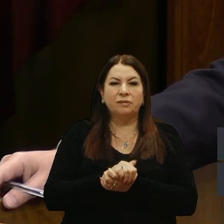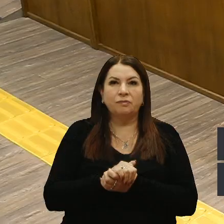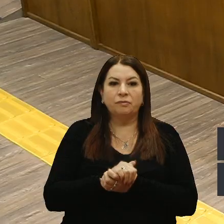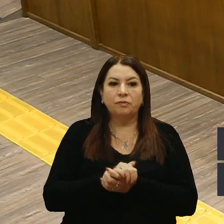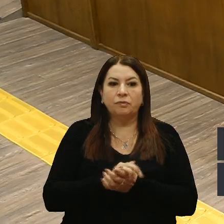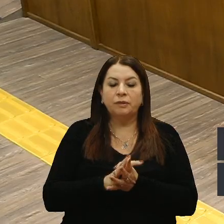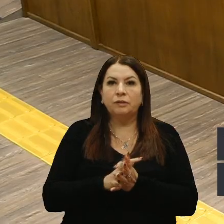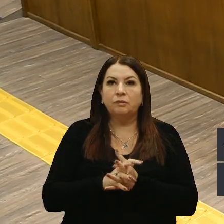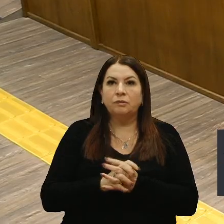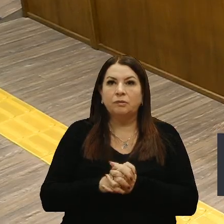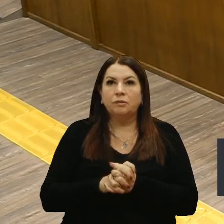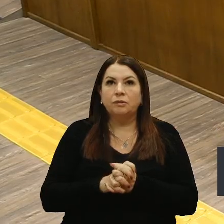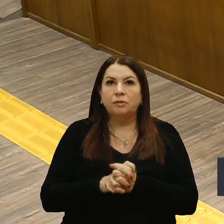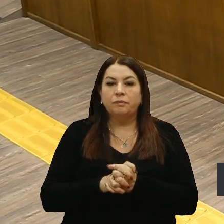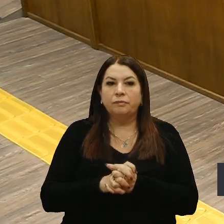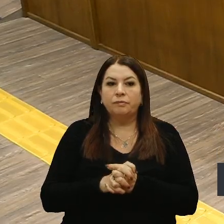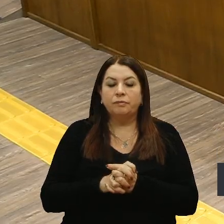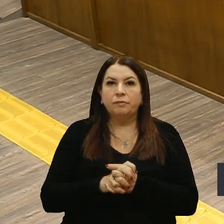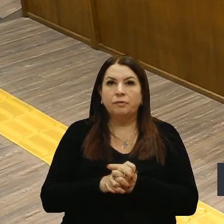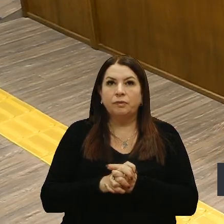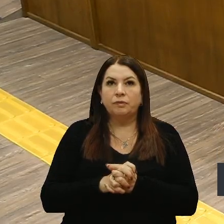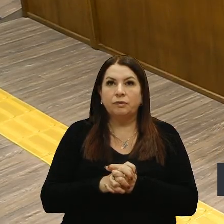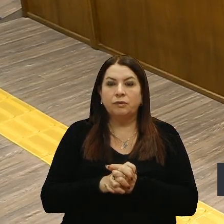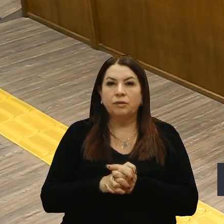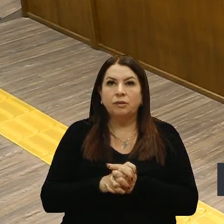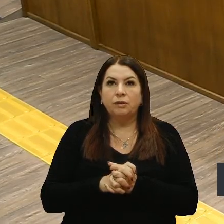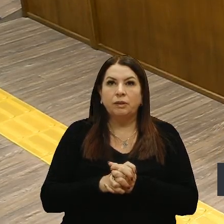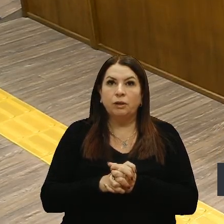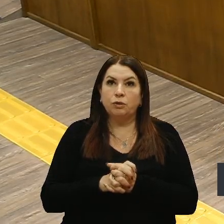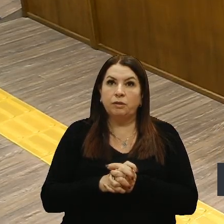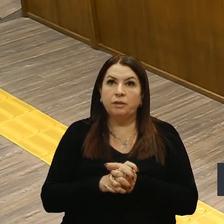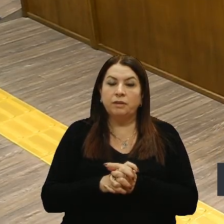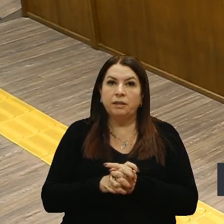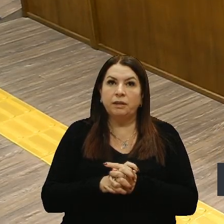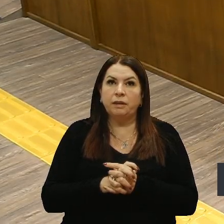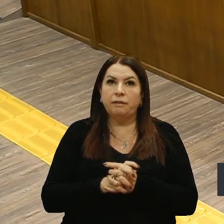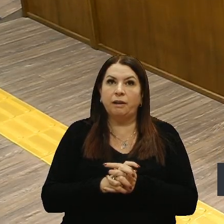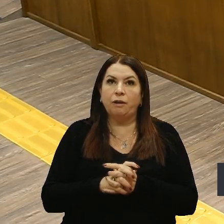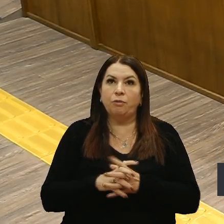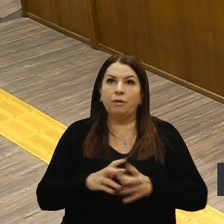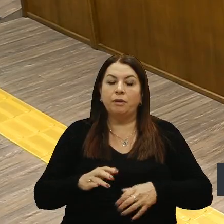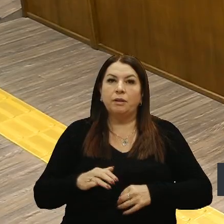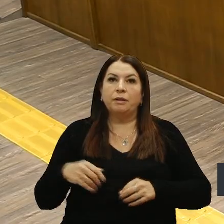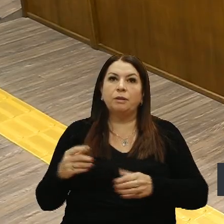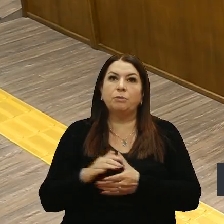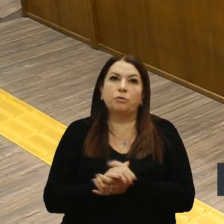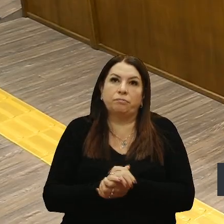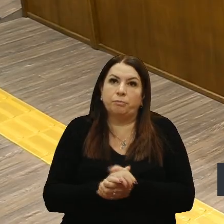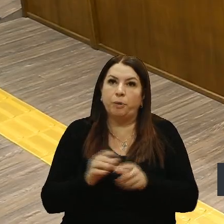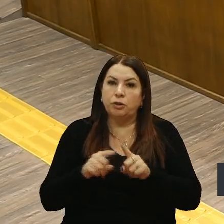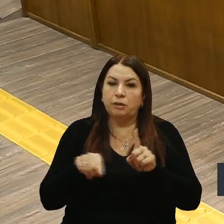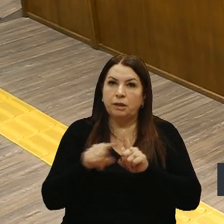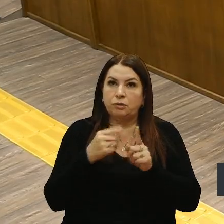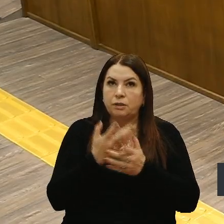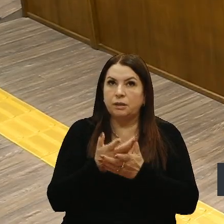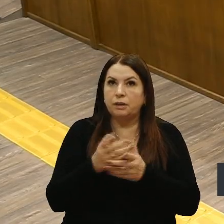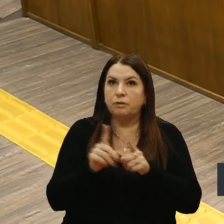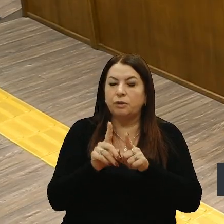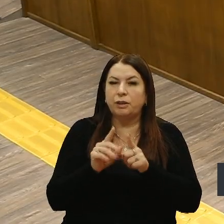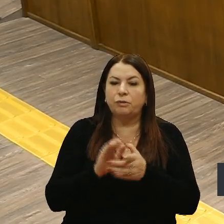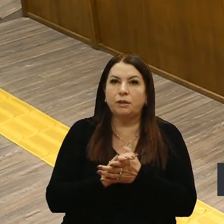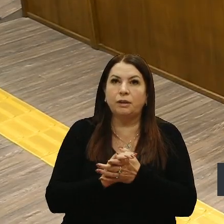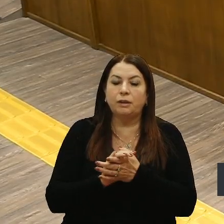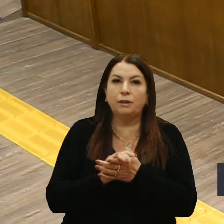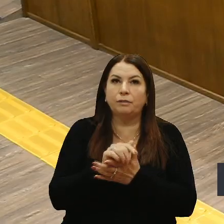Iago. A minha mente está difícil, perdão. Obrigado, vereador Fiuza. Só parabenizar vocês. O pessoal do Republicano